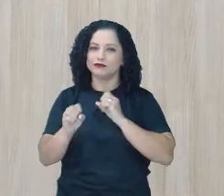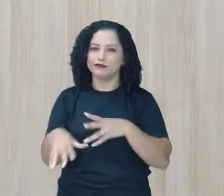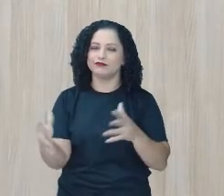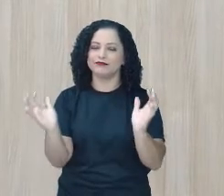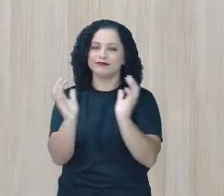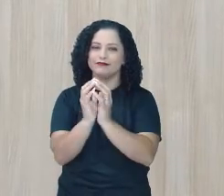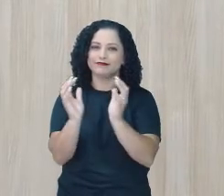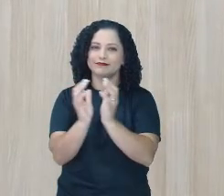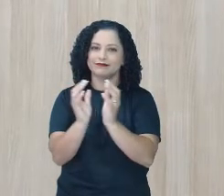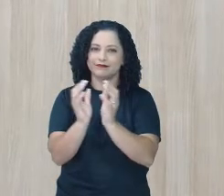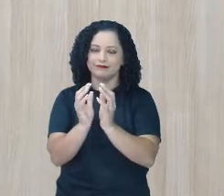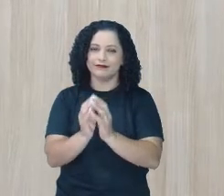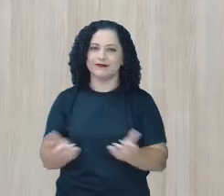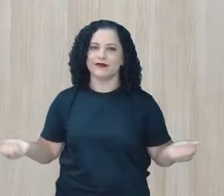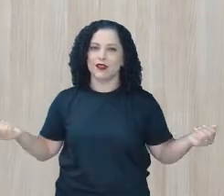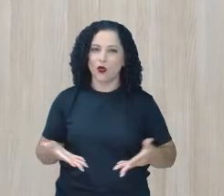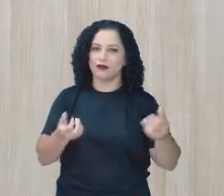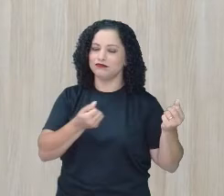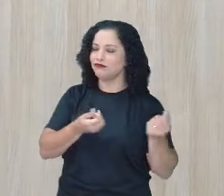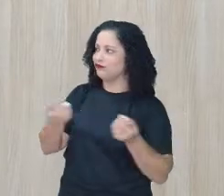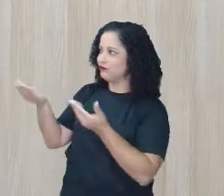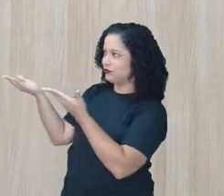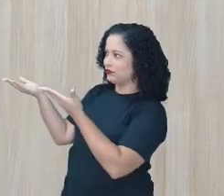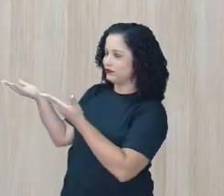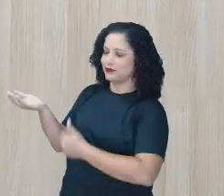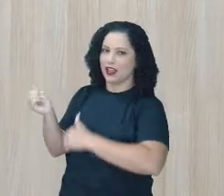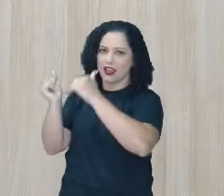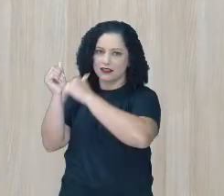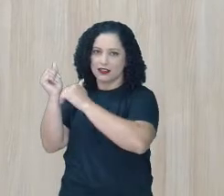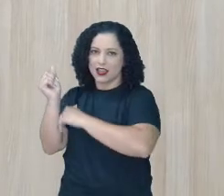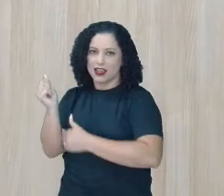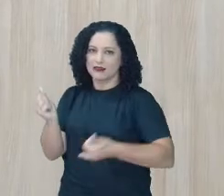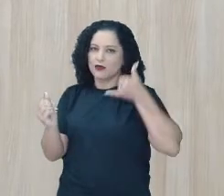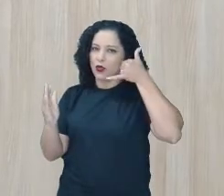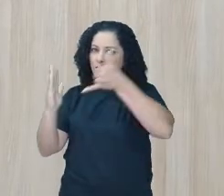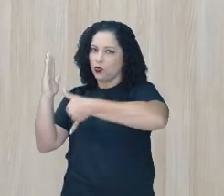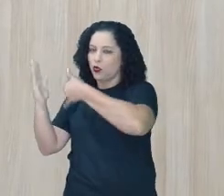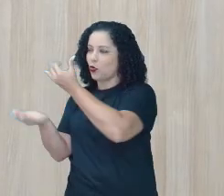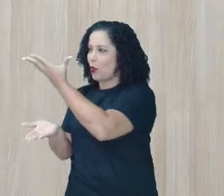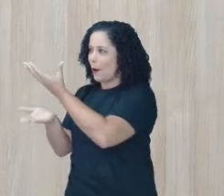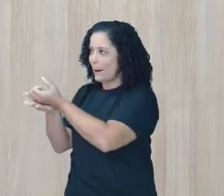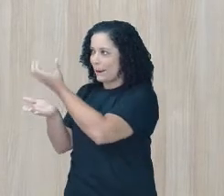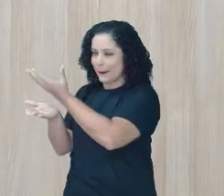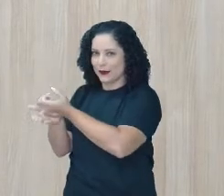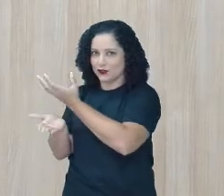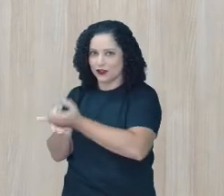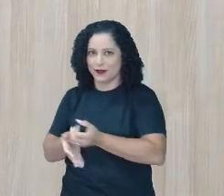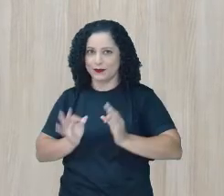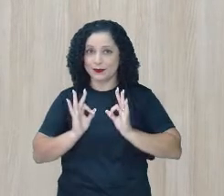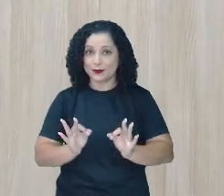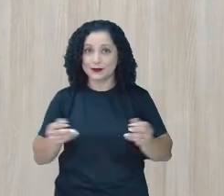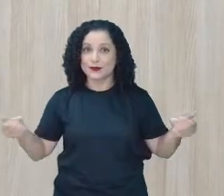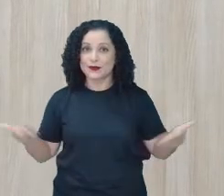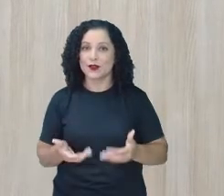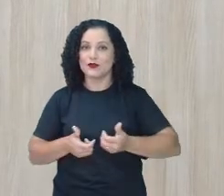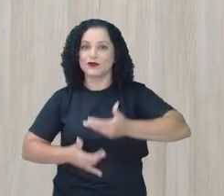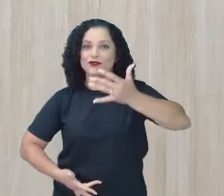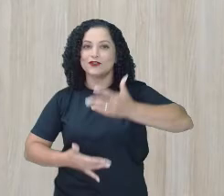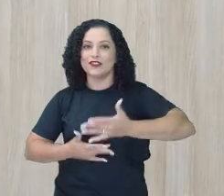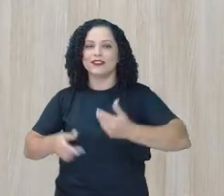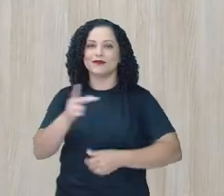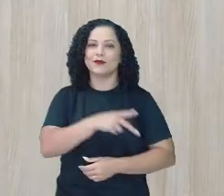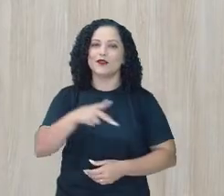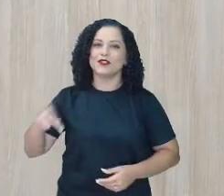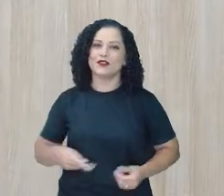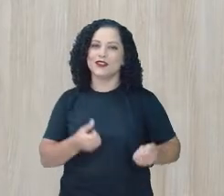canal no YouTube. Vai aparecer aí na sua tela o QR Code para baixar o aplicativo, caso você ainda não tenha feito. E quem está no nosso chat hoje é a